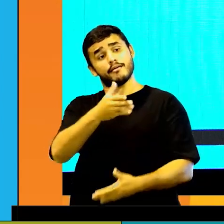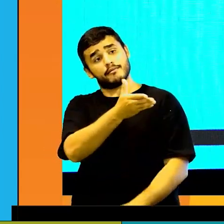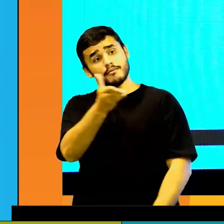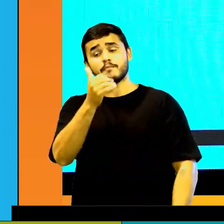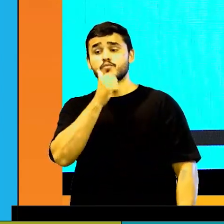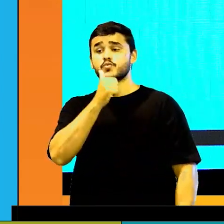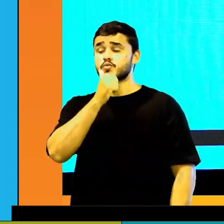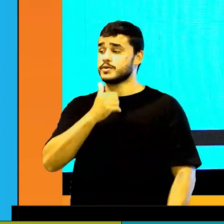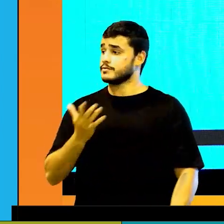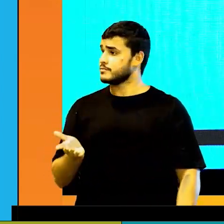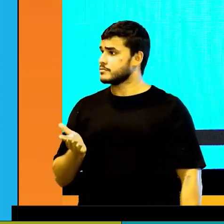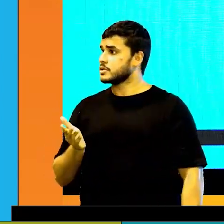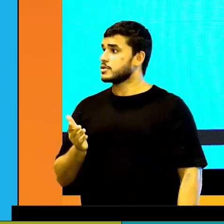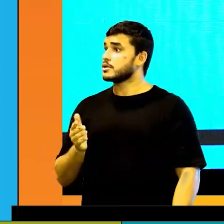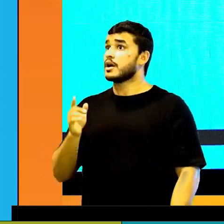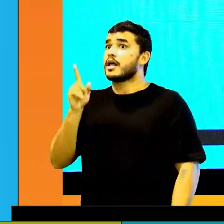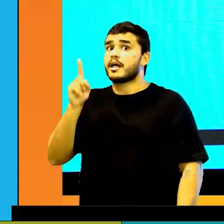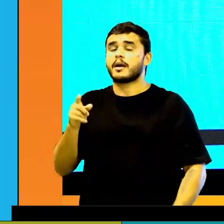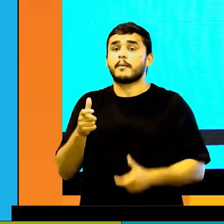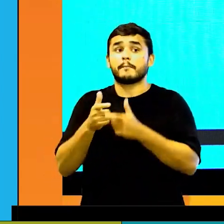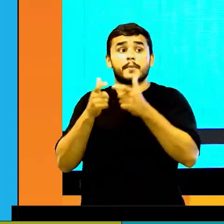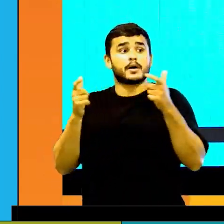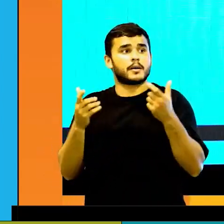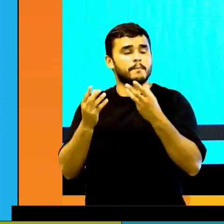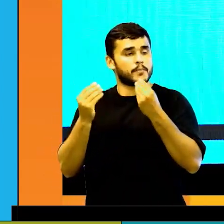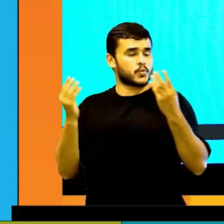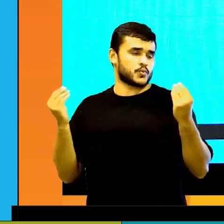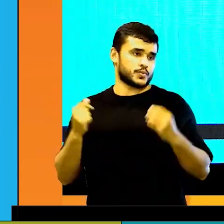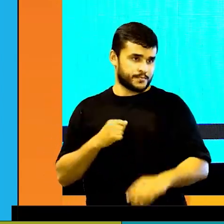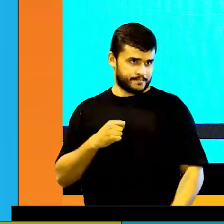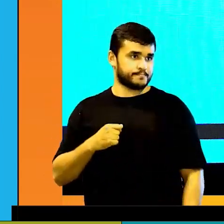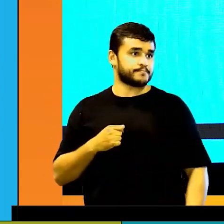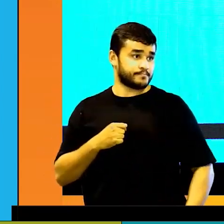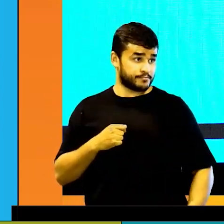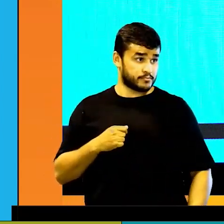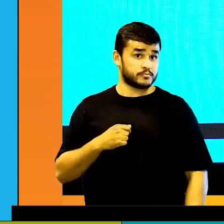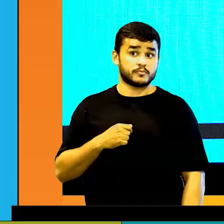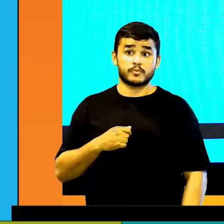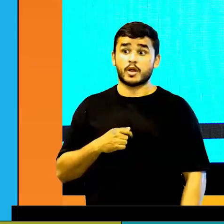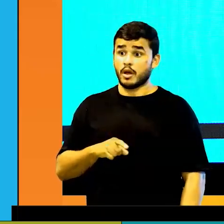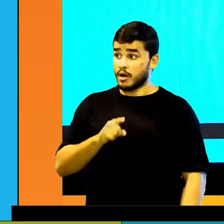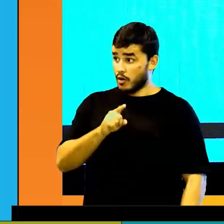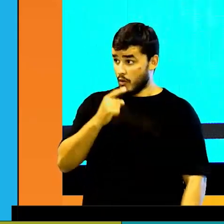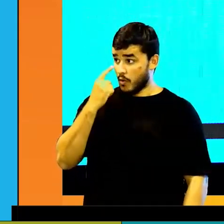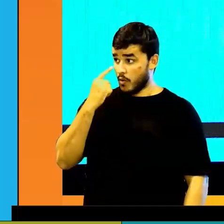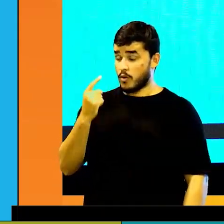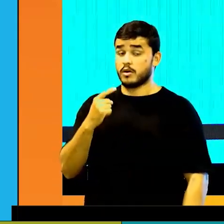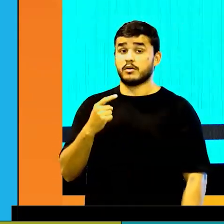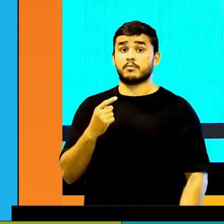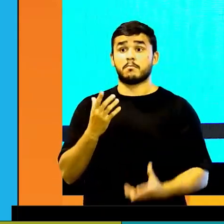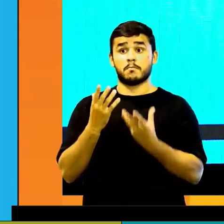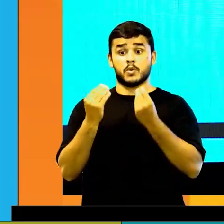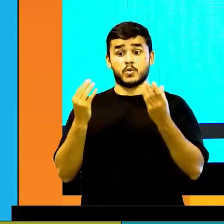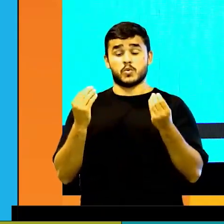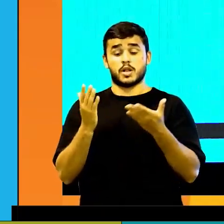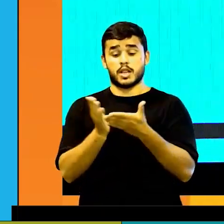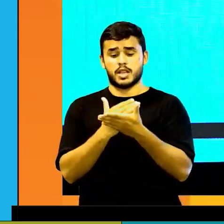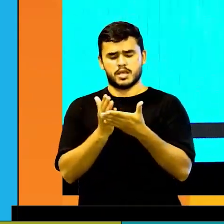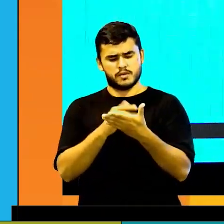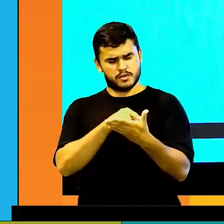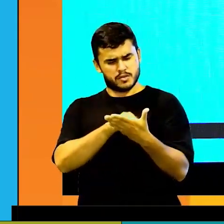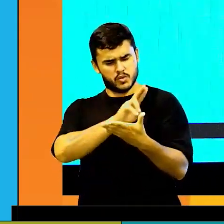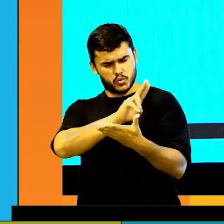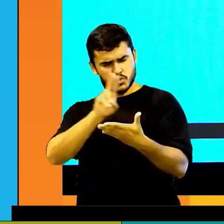Alencar, A Viuvinha, uma delícia também de José de Alencar, comprovando que a maioria dos romances traziam nomes